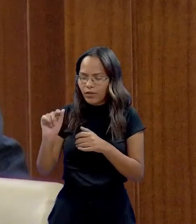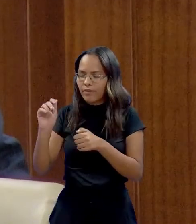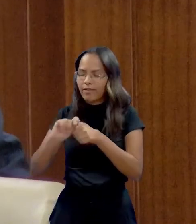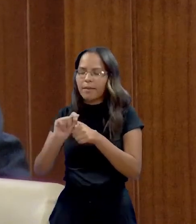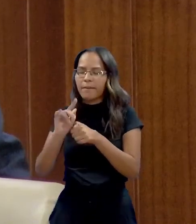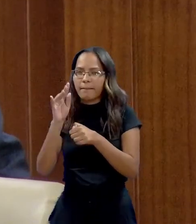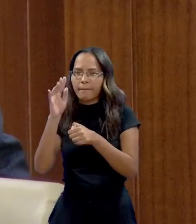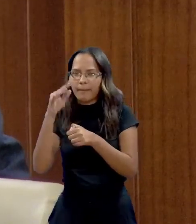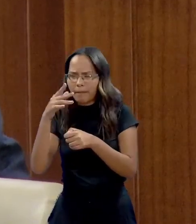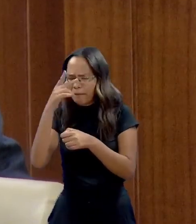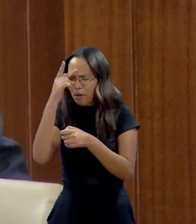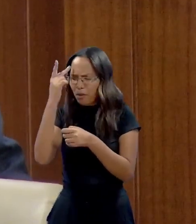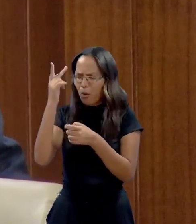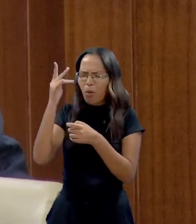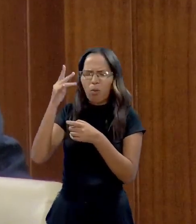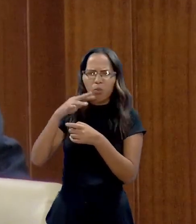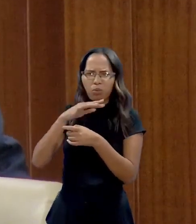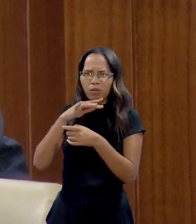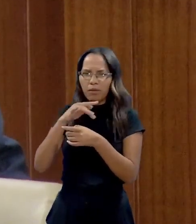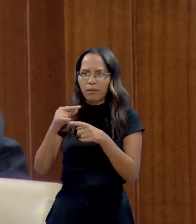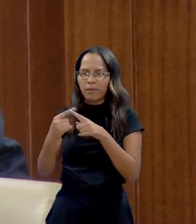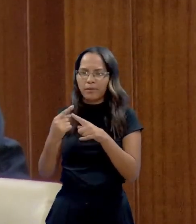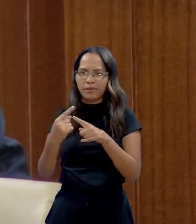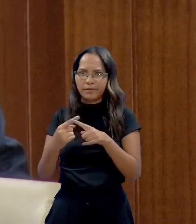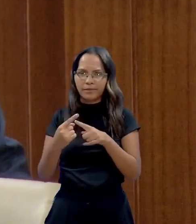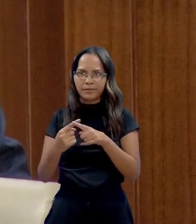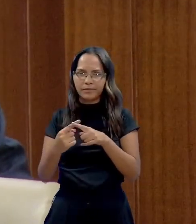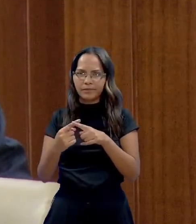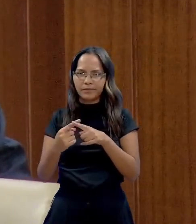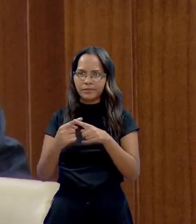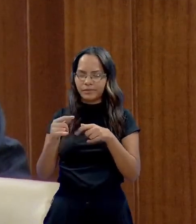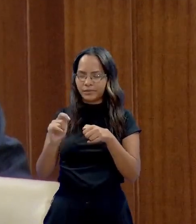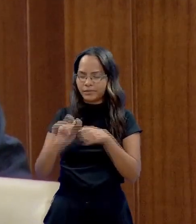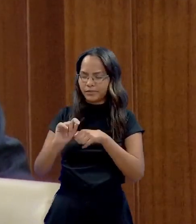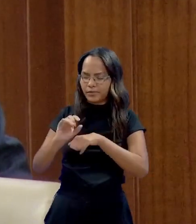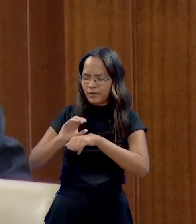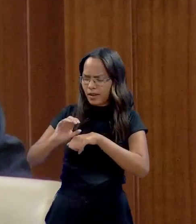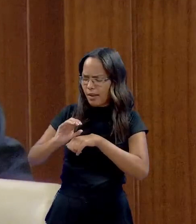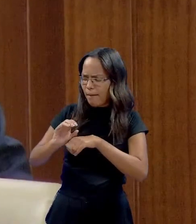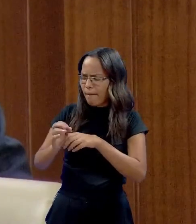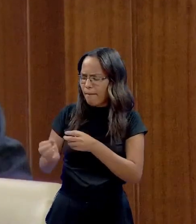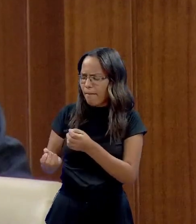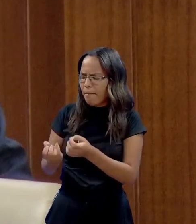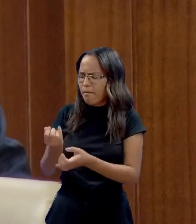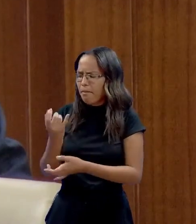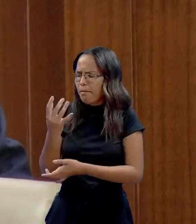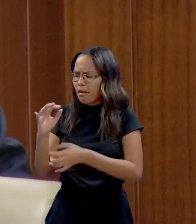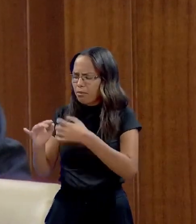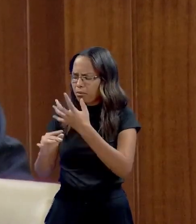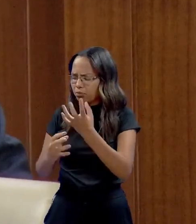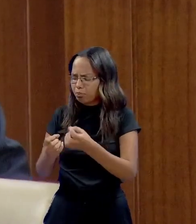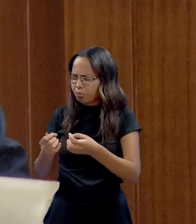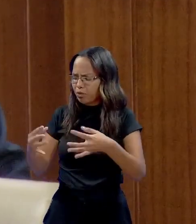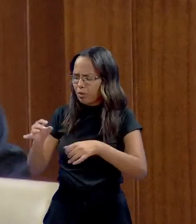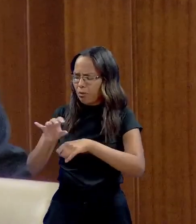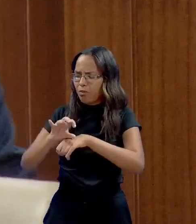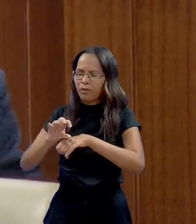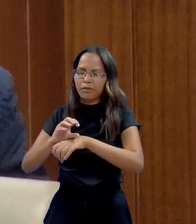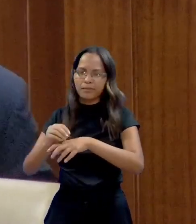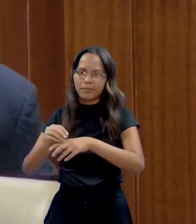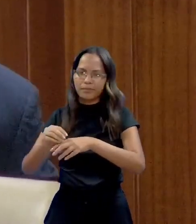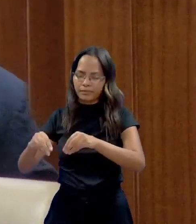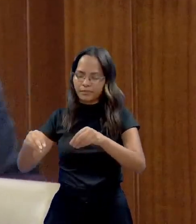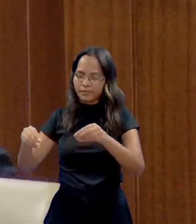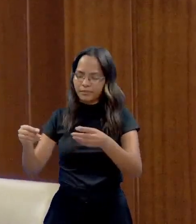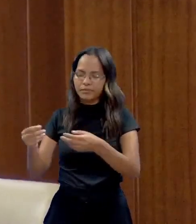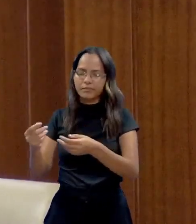debaixo das plantas de vossos pés naquele dia que preparei, diz o Senhor dos Exércitos. Está lendo